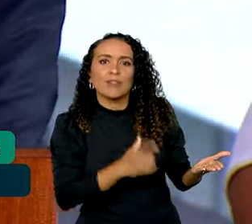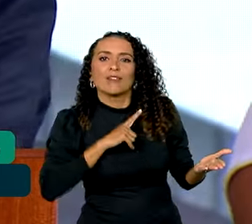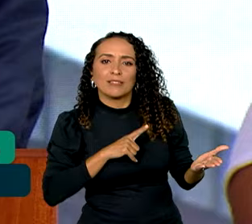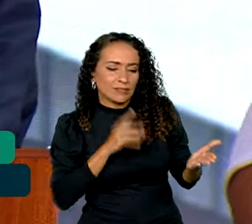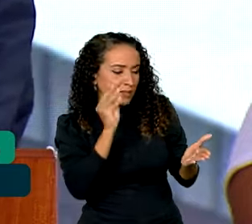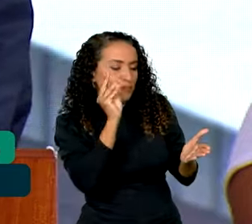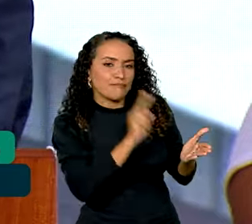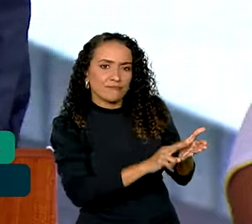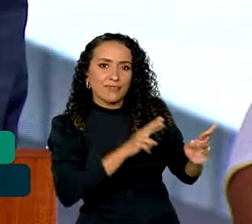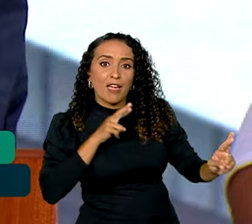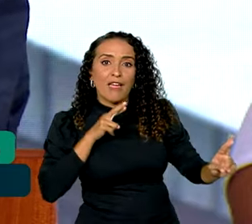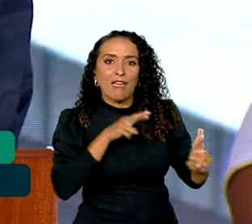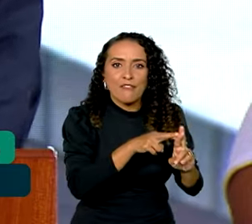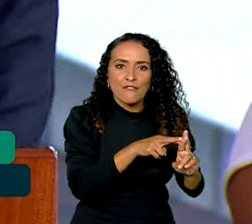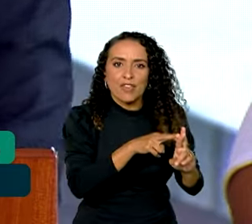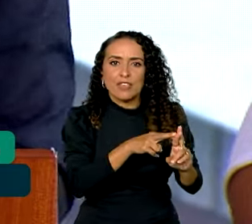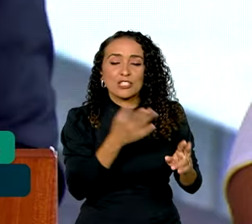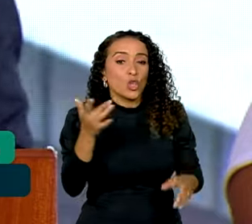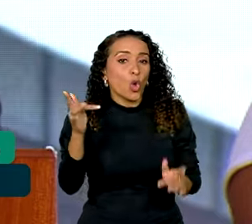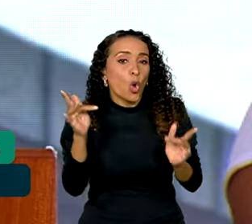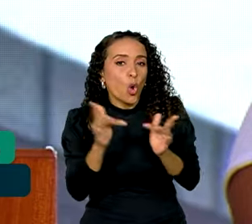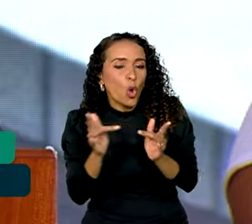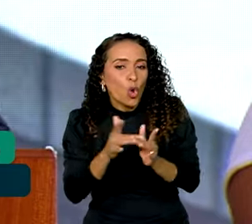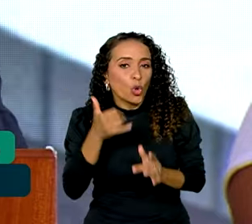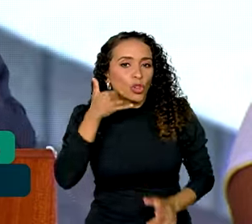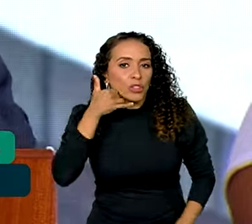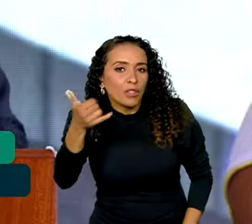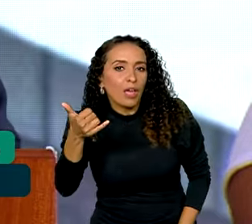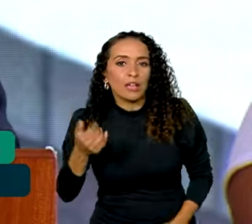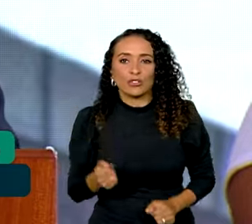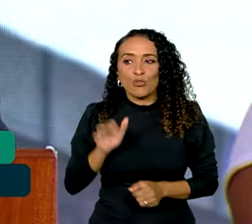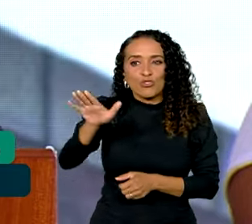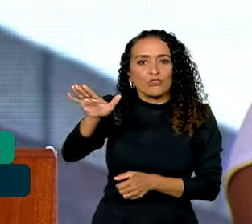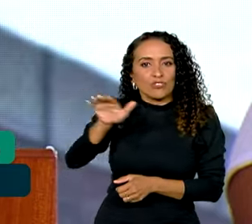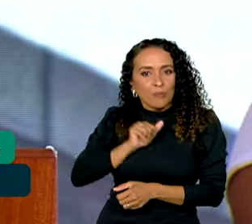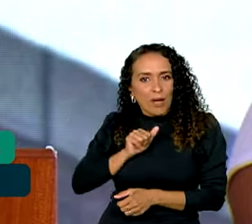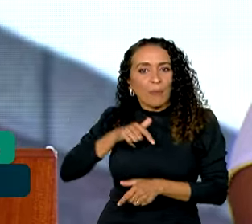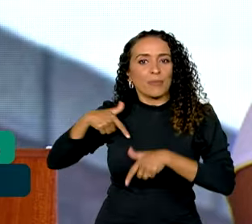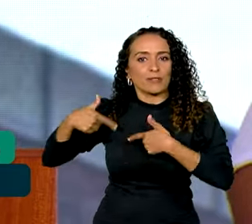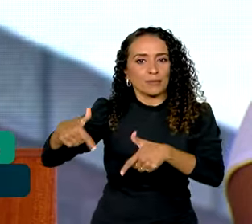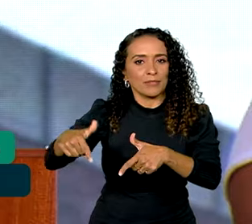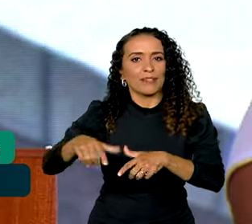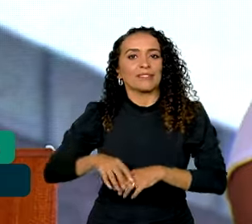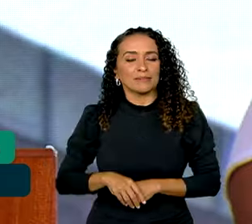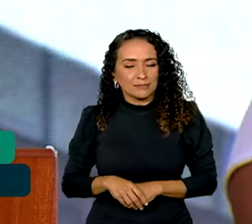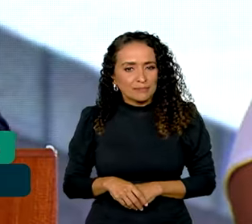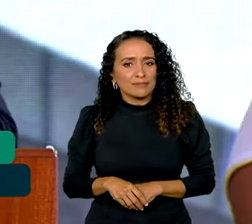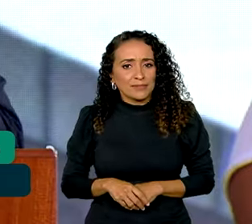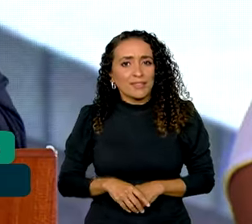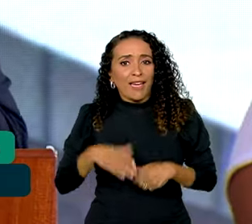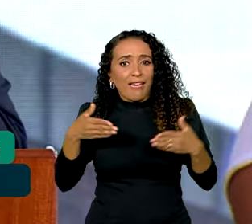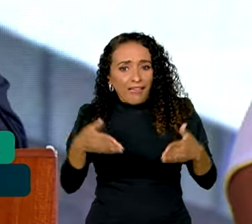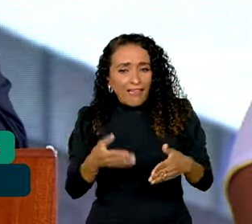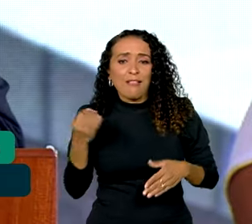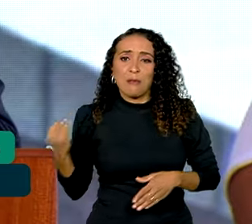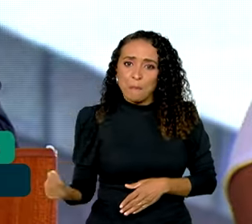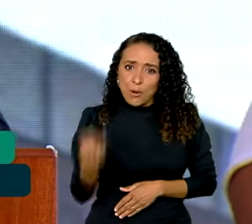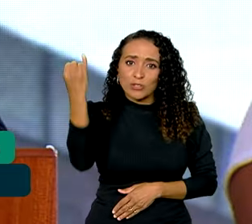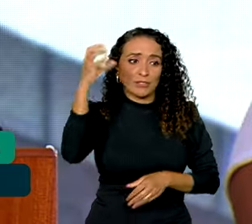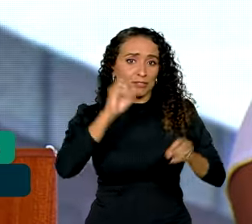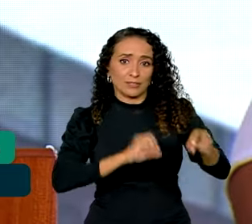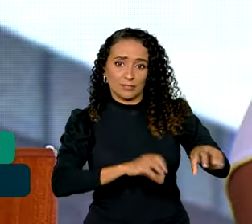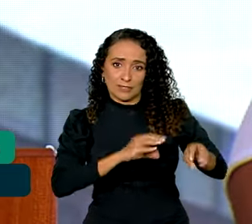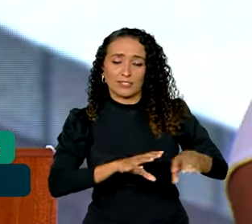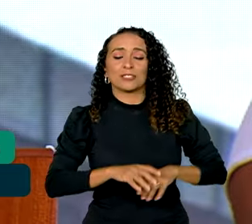uma referência para entrar em contato com você e te chamar para trabalhar. Essa é a importância da